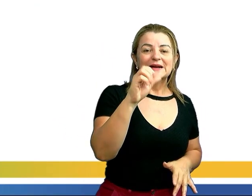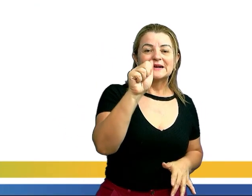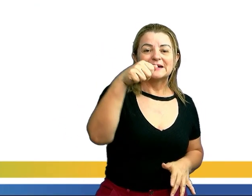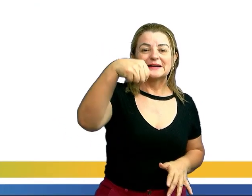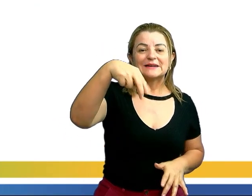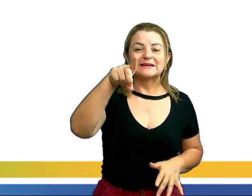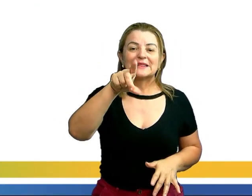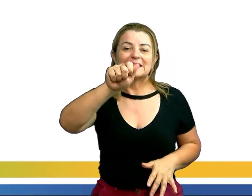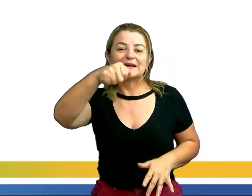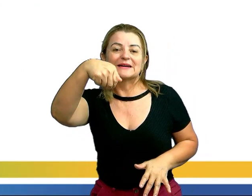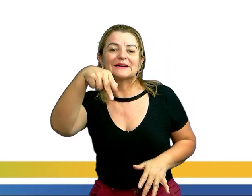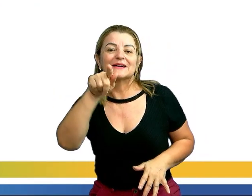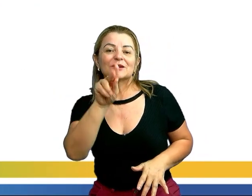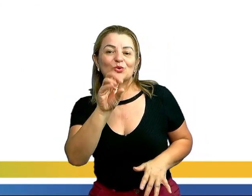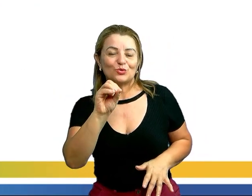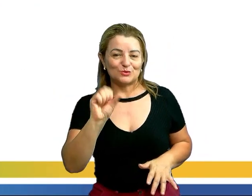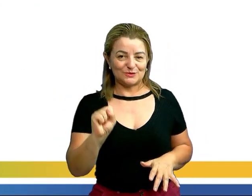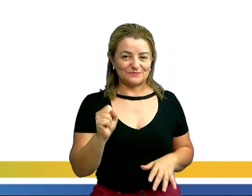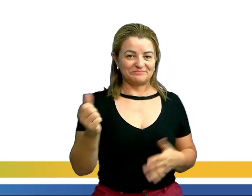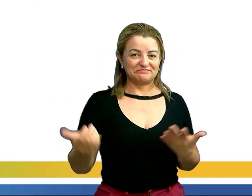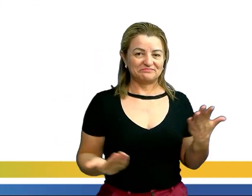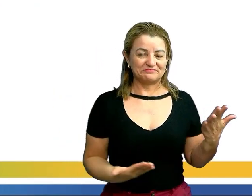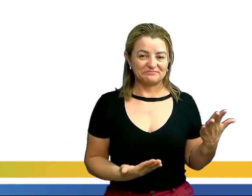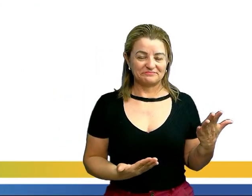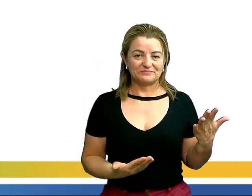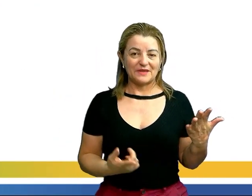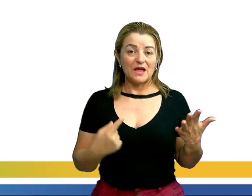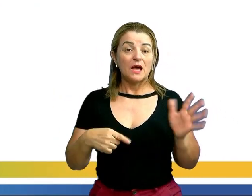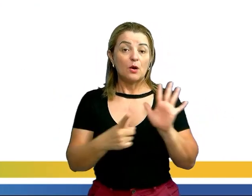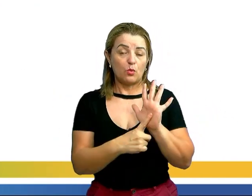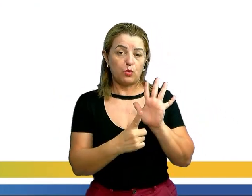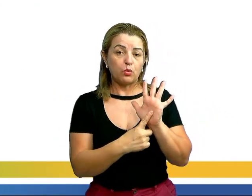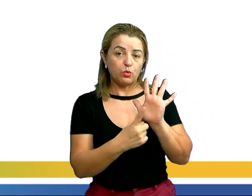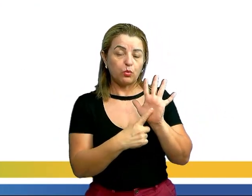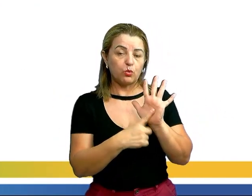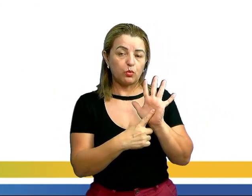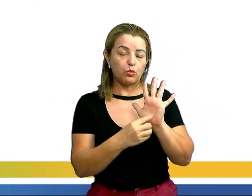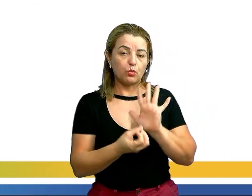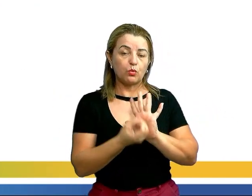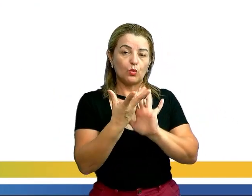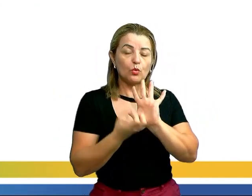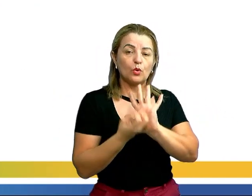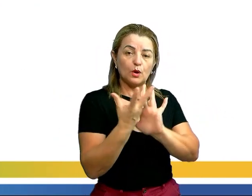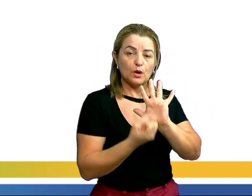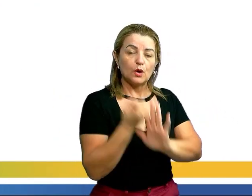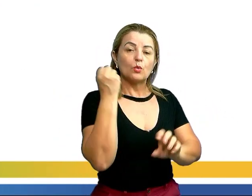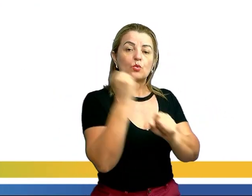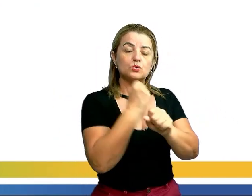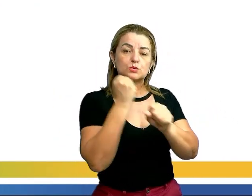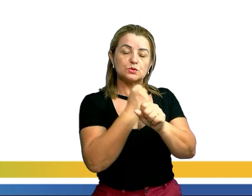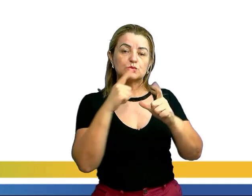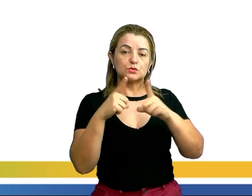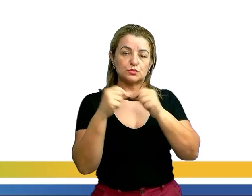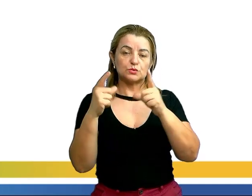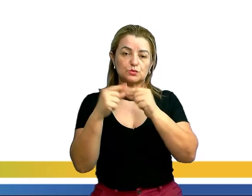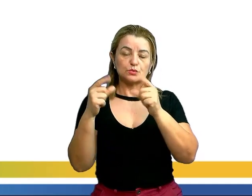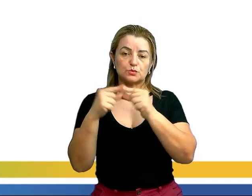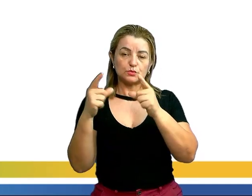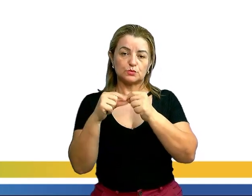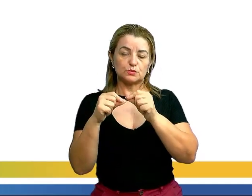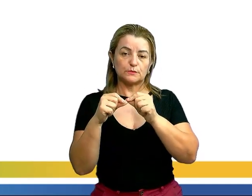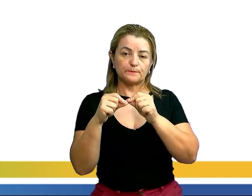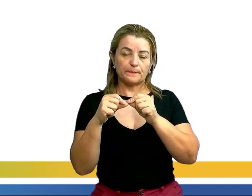candangos? Então vamos lá. Na narrativa produzida sobre a construção de Brasília, articulada